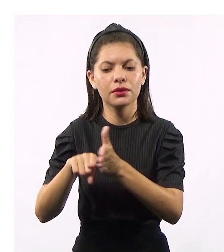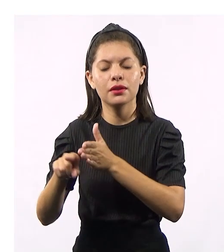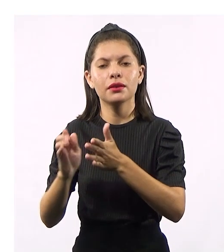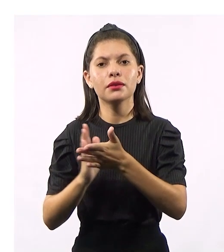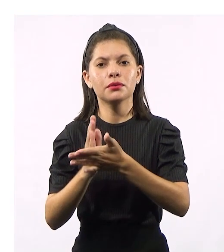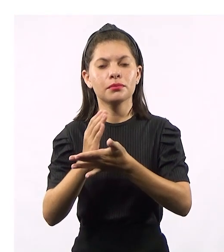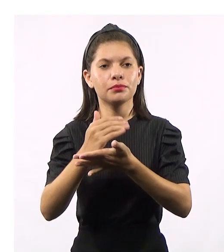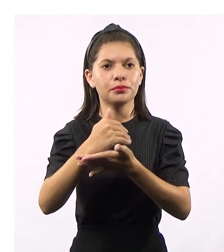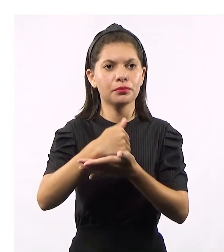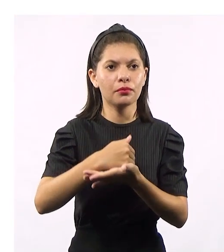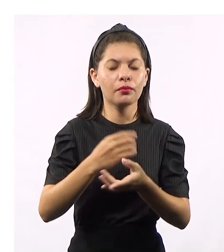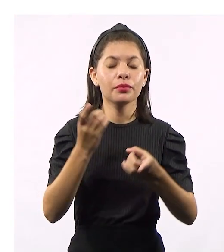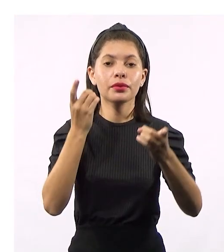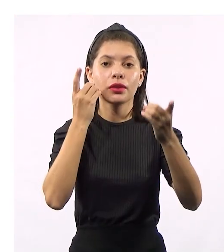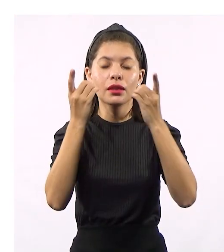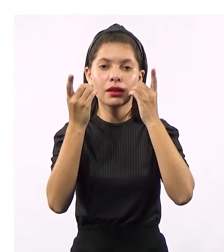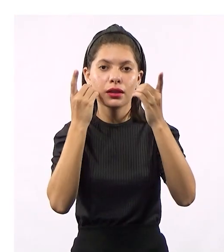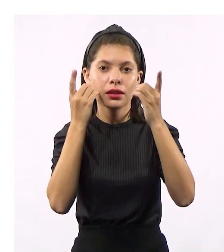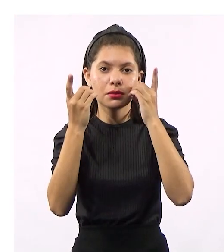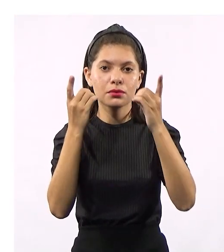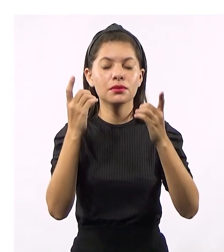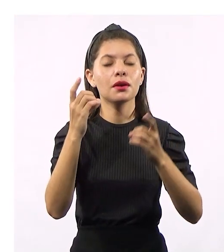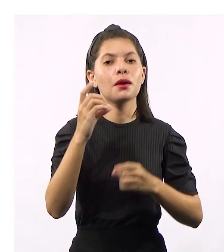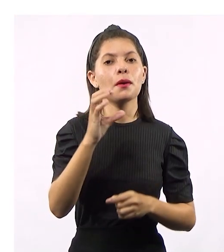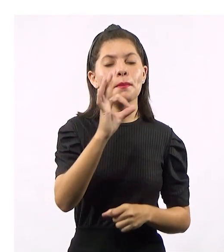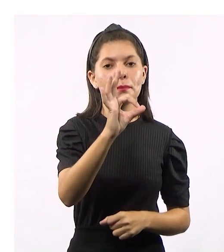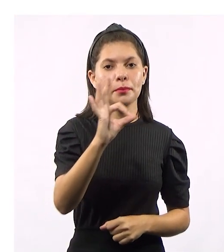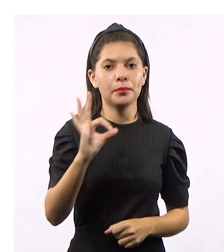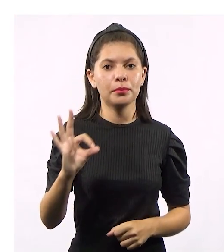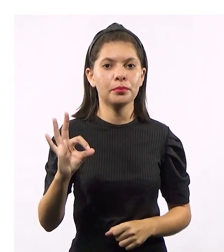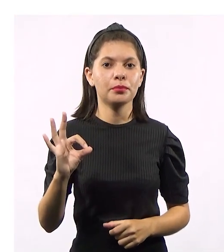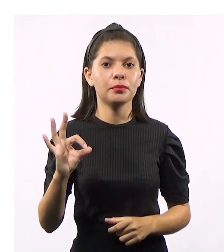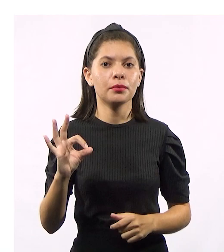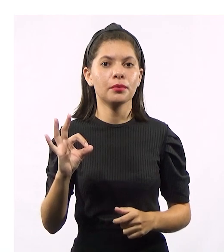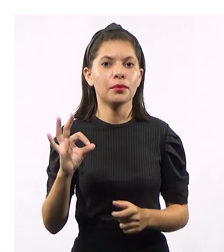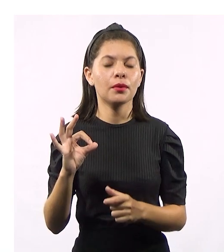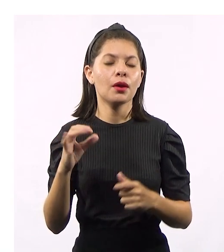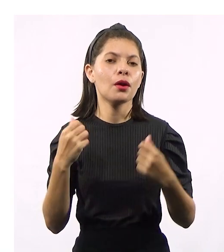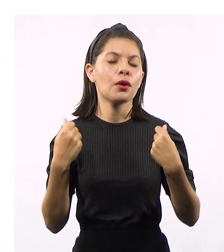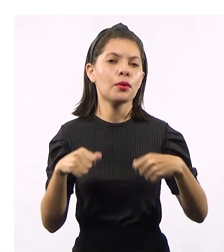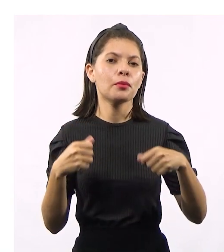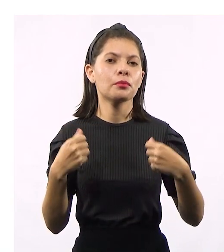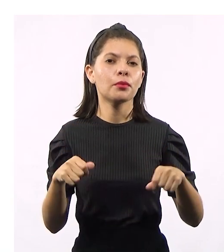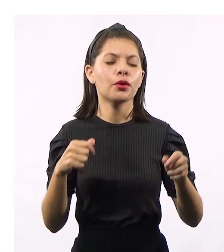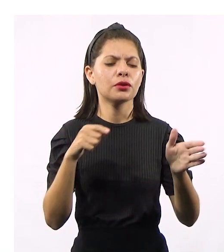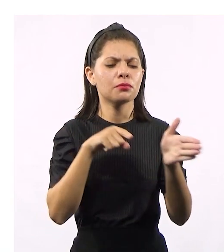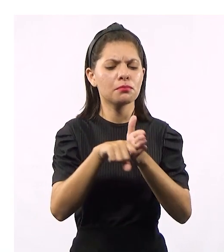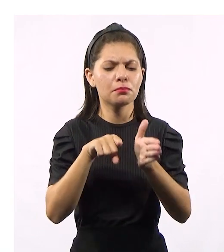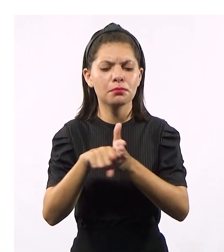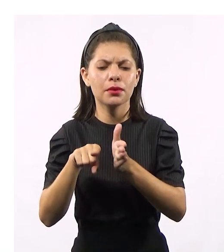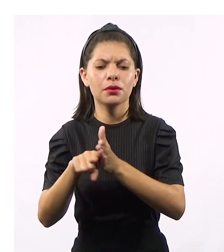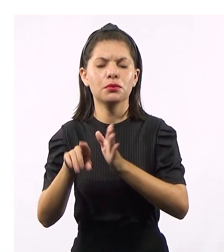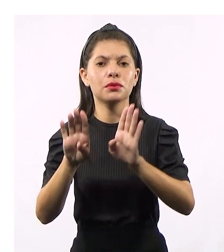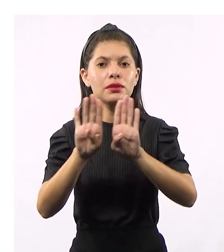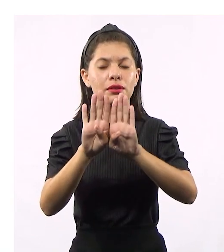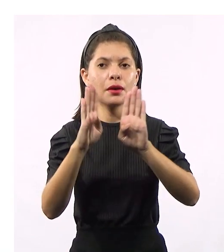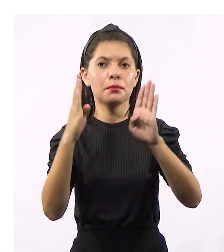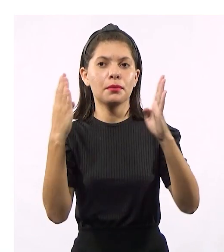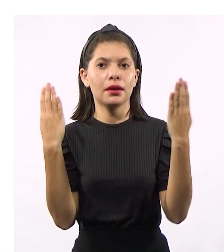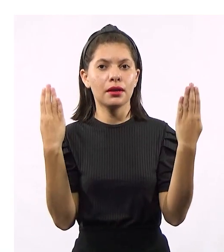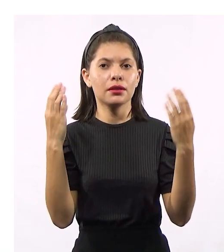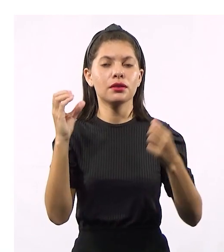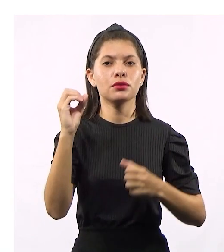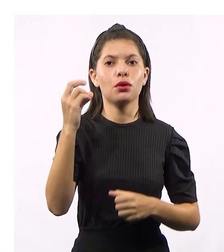coletar dados para um tratamento estatístico. E este questionário ele pode ser formado por questões abertas ou